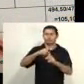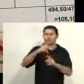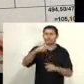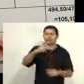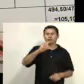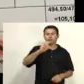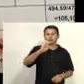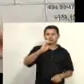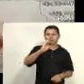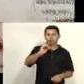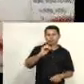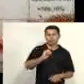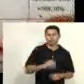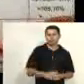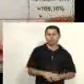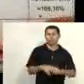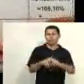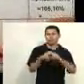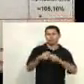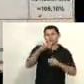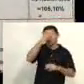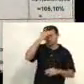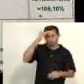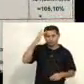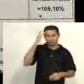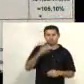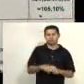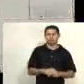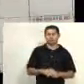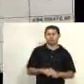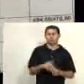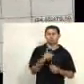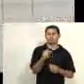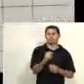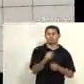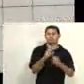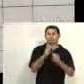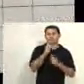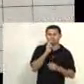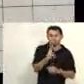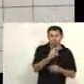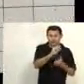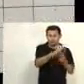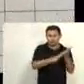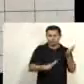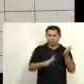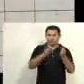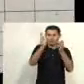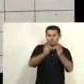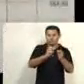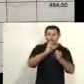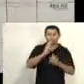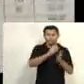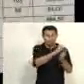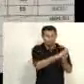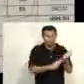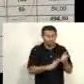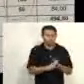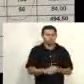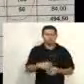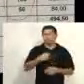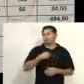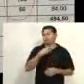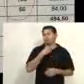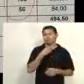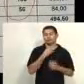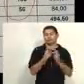P0, Q0. Então, pessoal, para resolver esse exercício, tá? Para resolver esse exercício, eu não